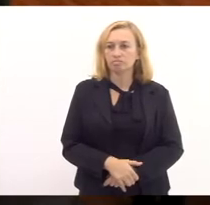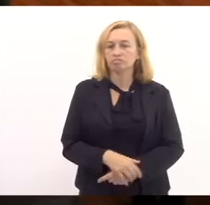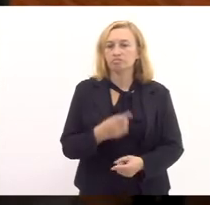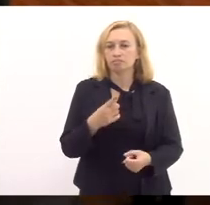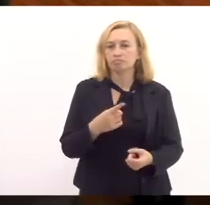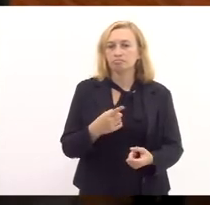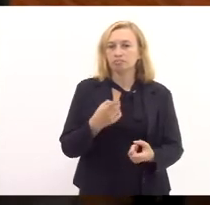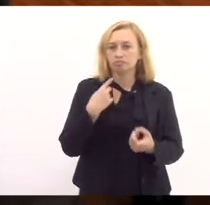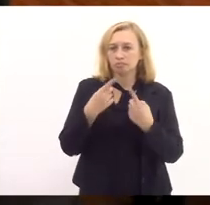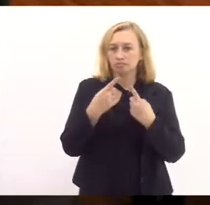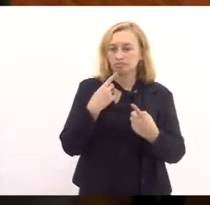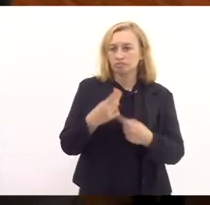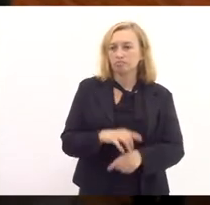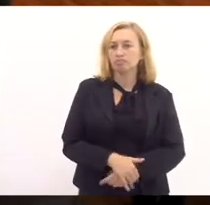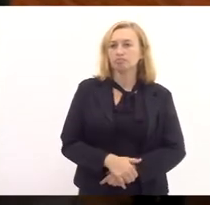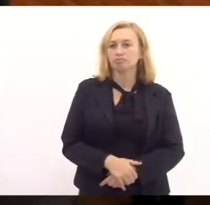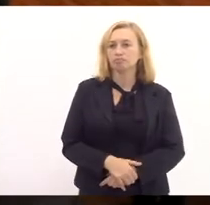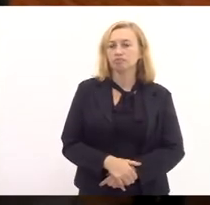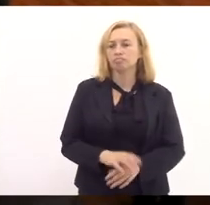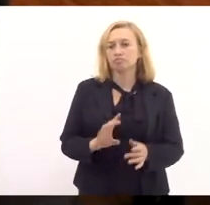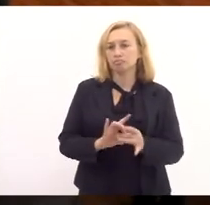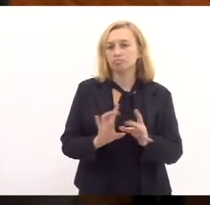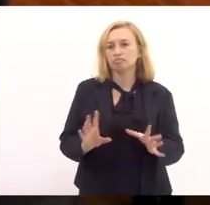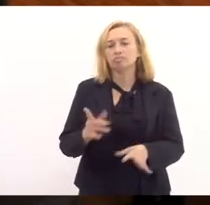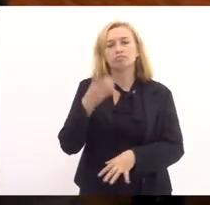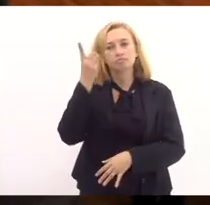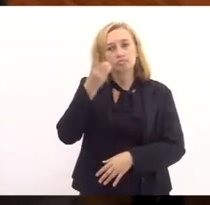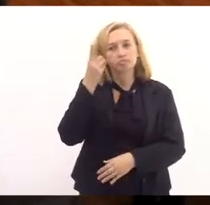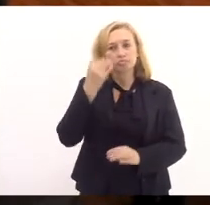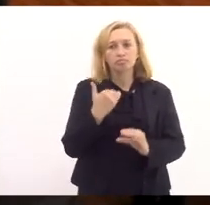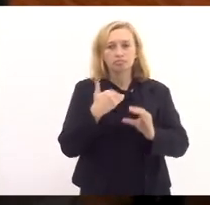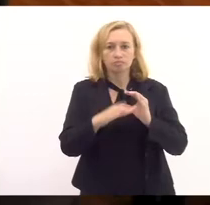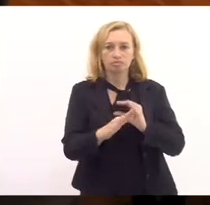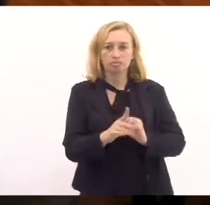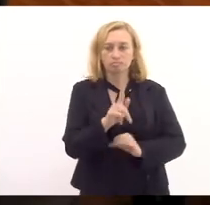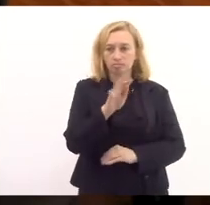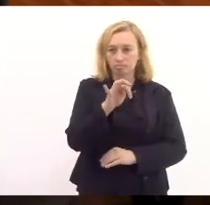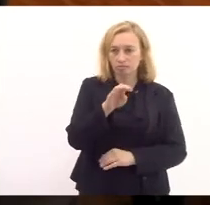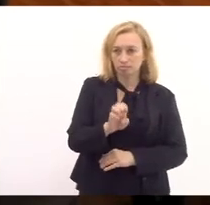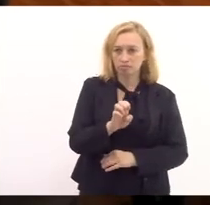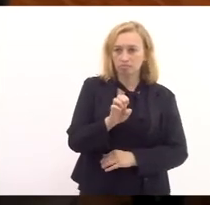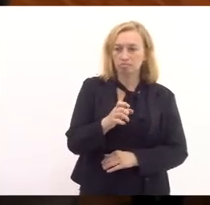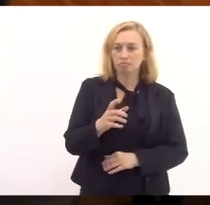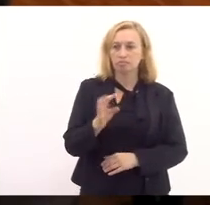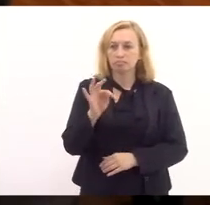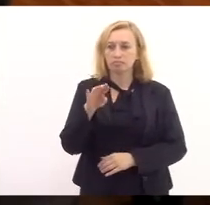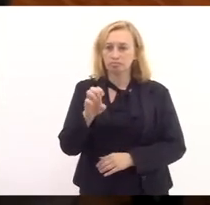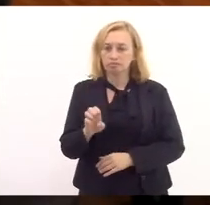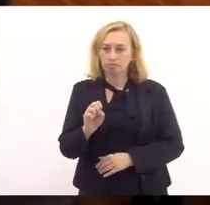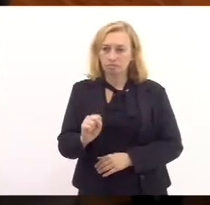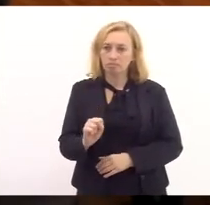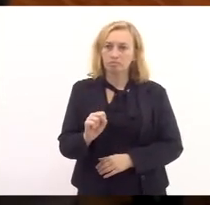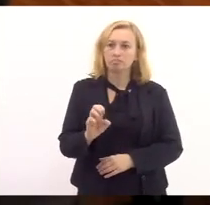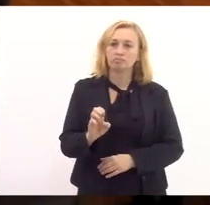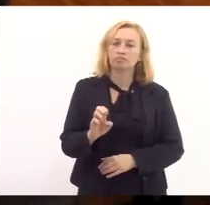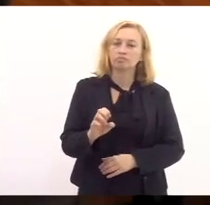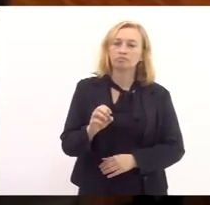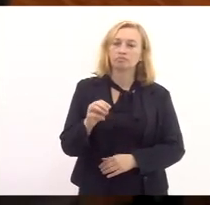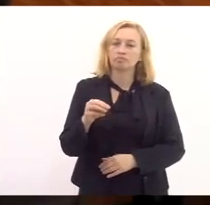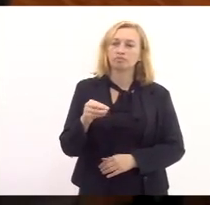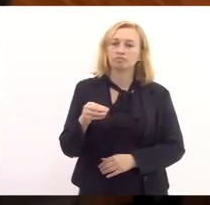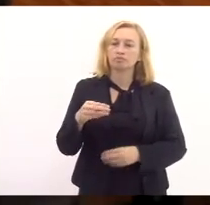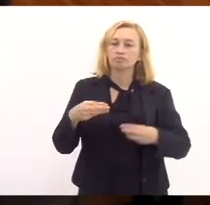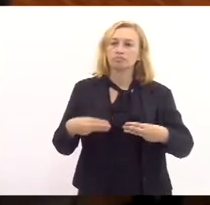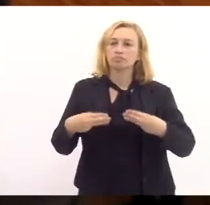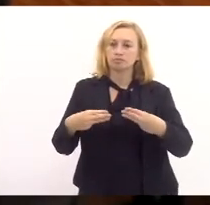discutem. Inclusive, eu vou tomar a liberdade, deputado, de mandar para o gabinete do senhor minha tese de mestrado, em que eu fiz exatamente um paralelo